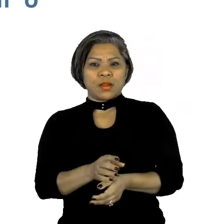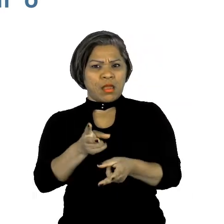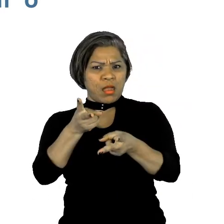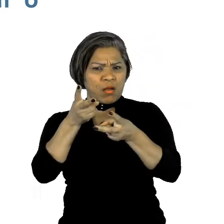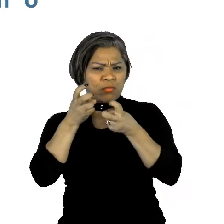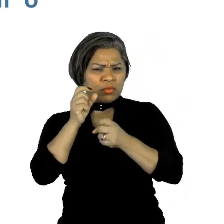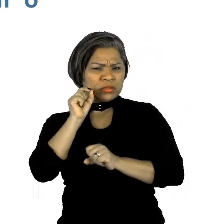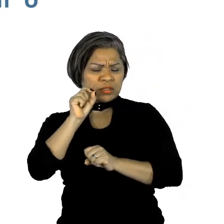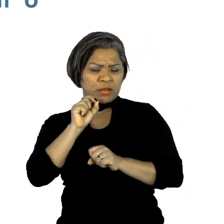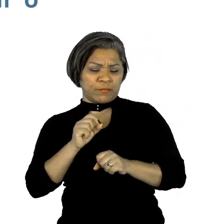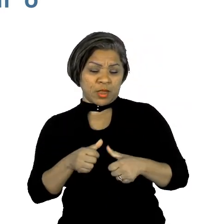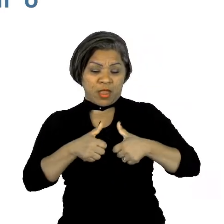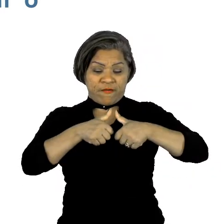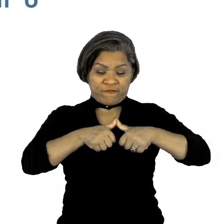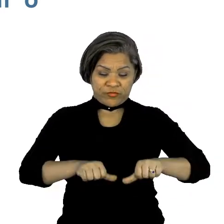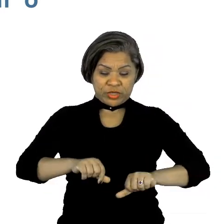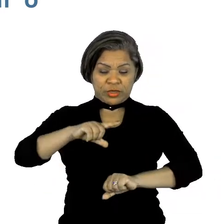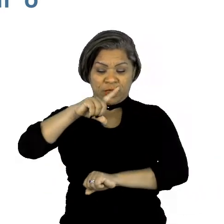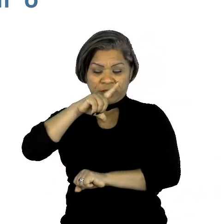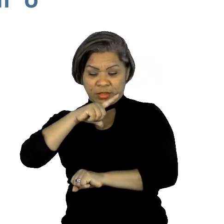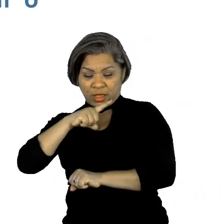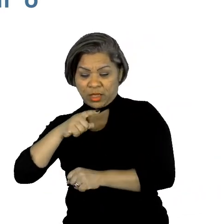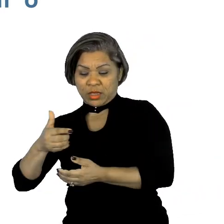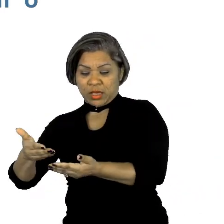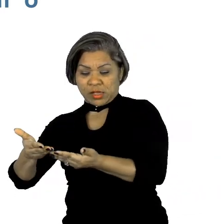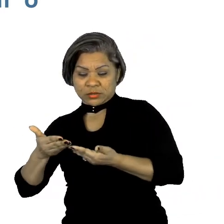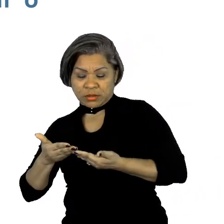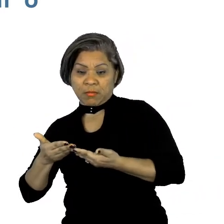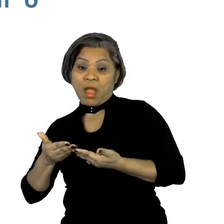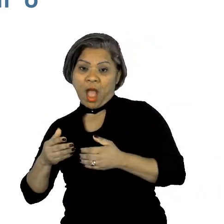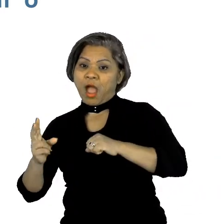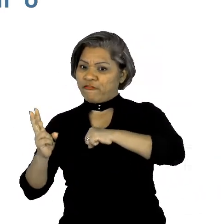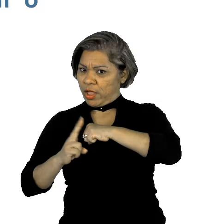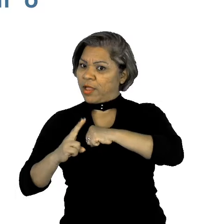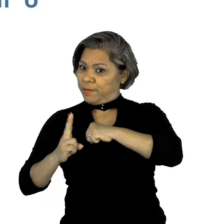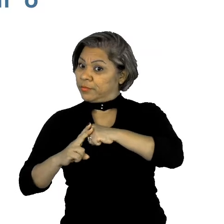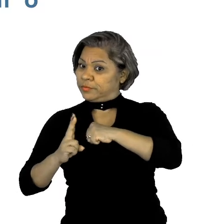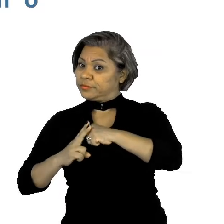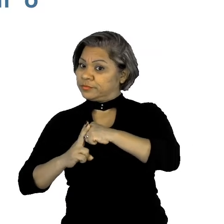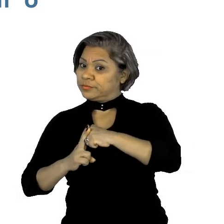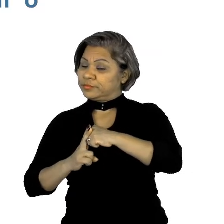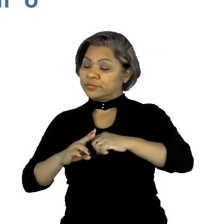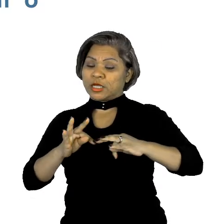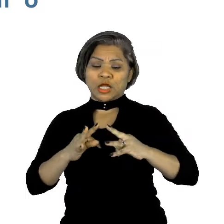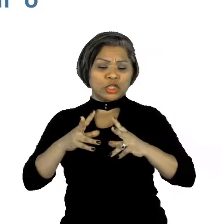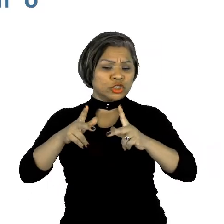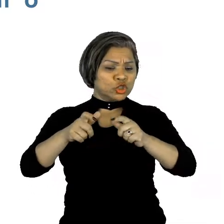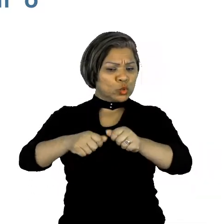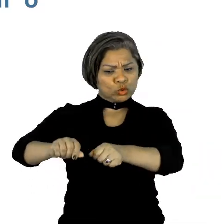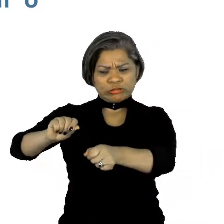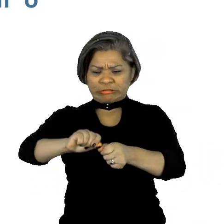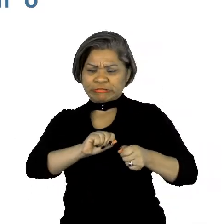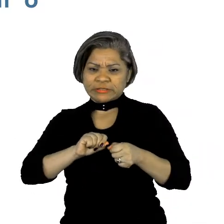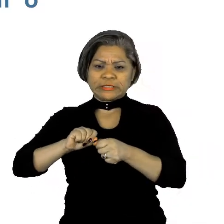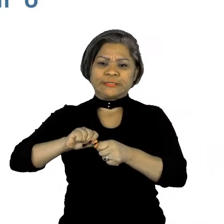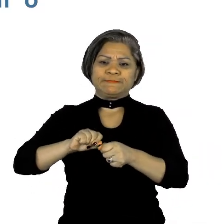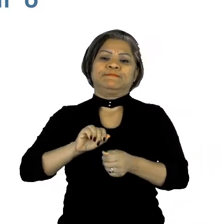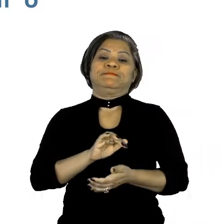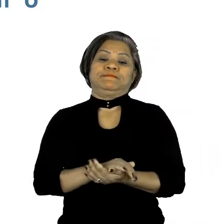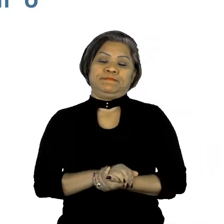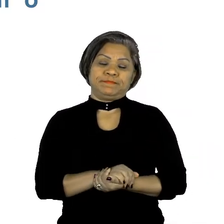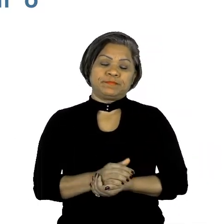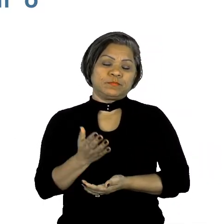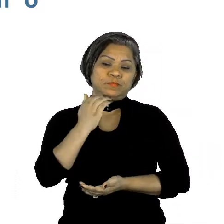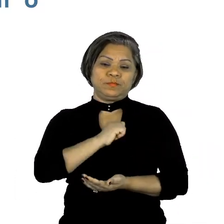ficam, terem e receberem é verbo. Lembra que verbo é toda ação, né? Então vamos